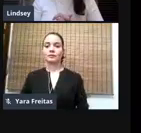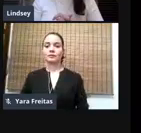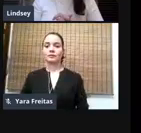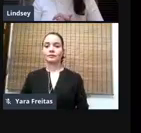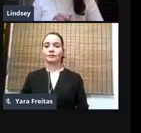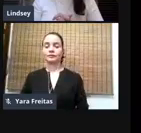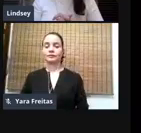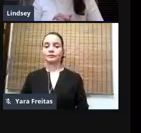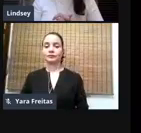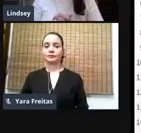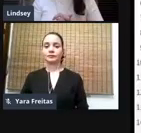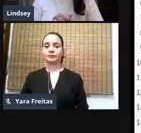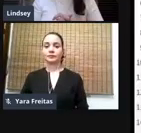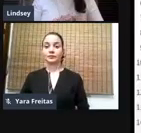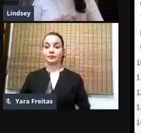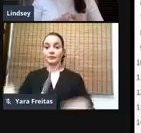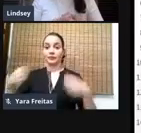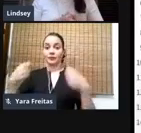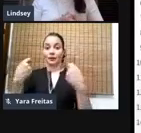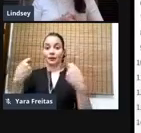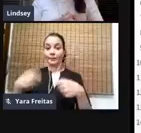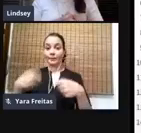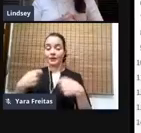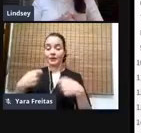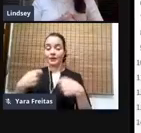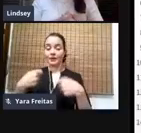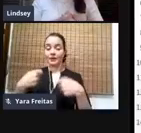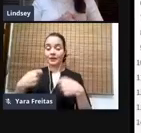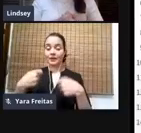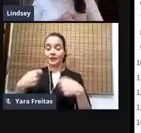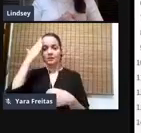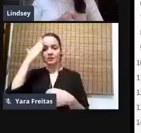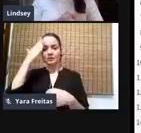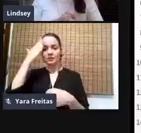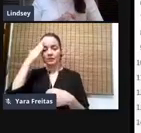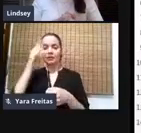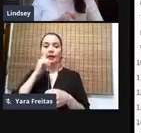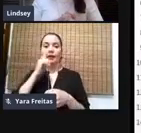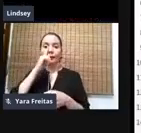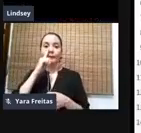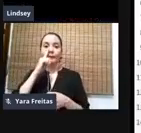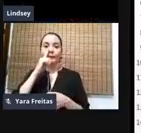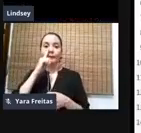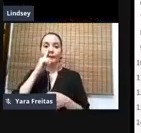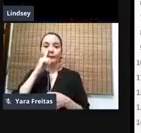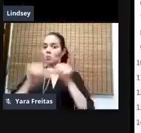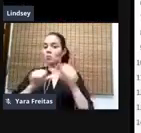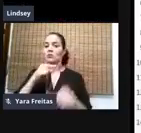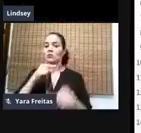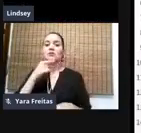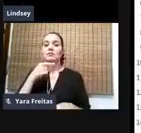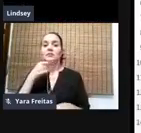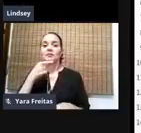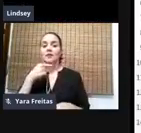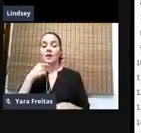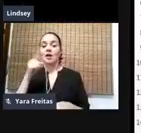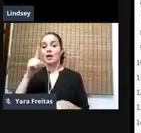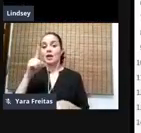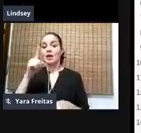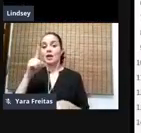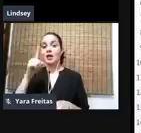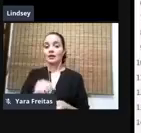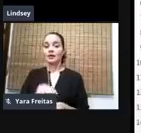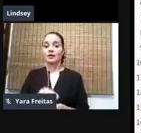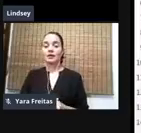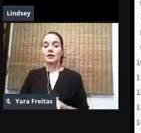gente precisa saber que os fatores de risco não modificáveis são a própria